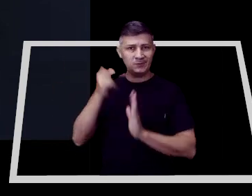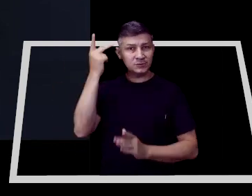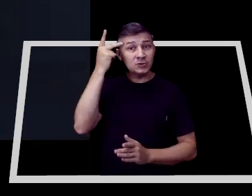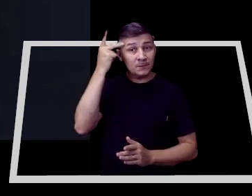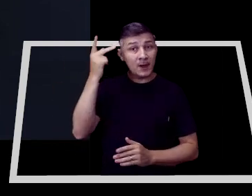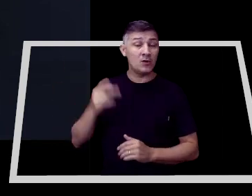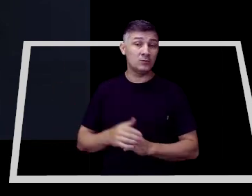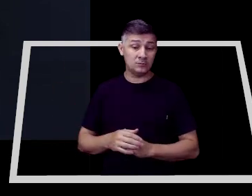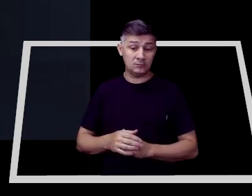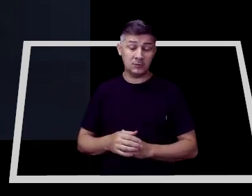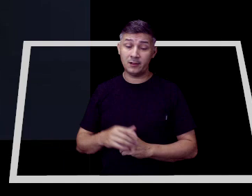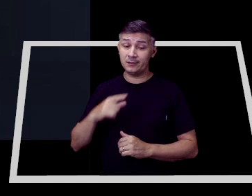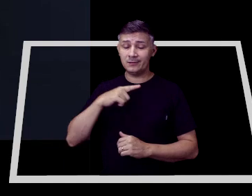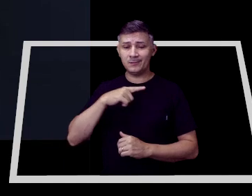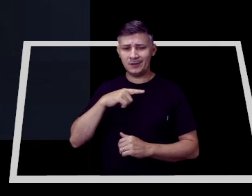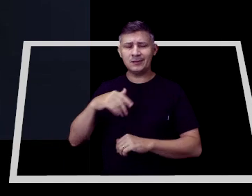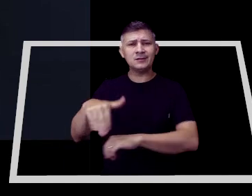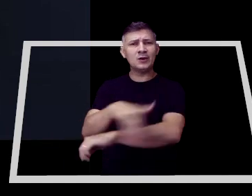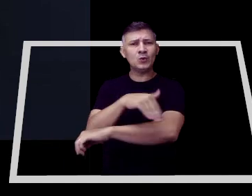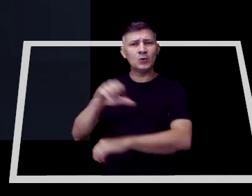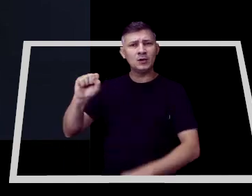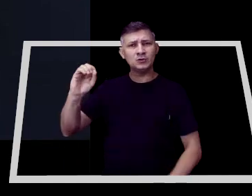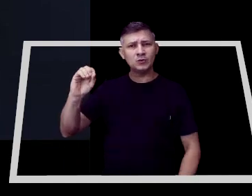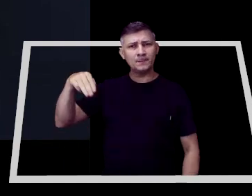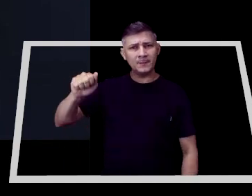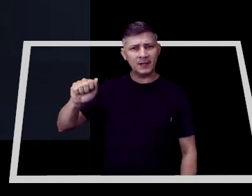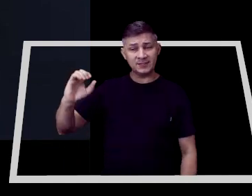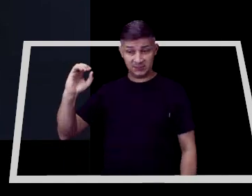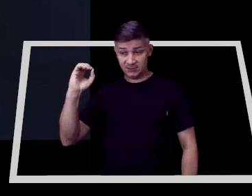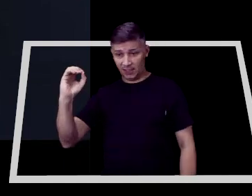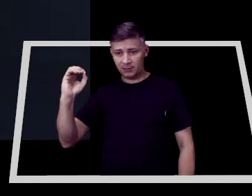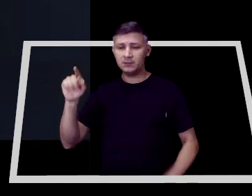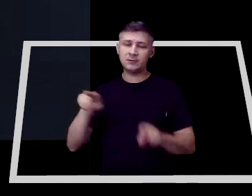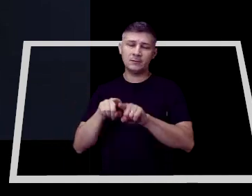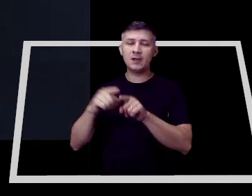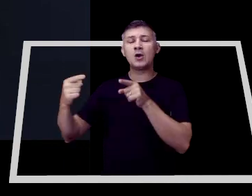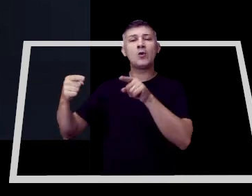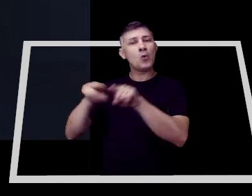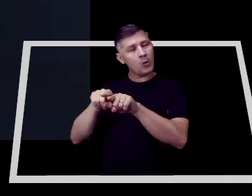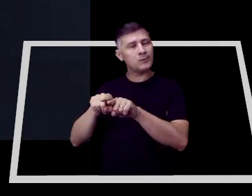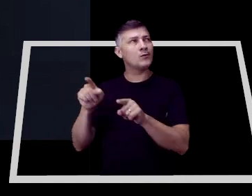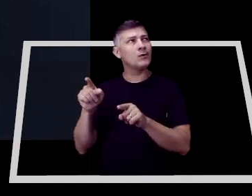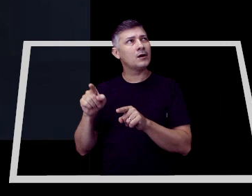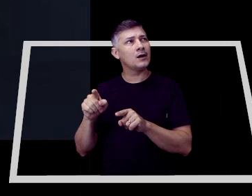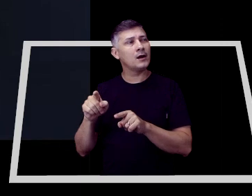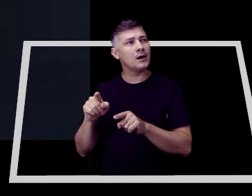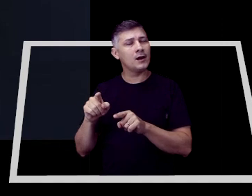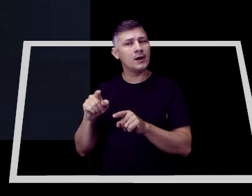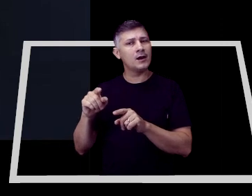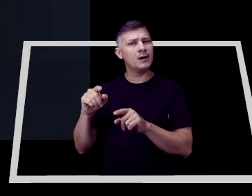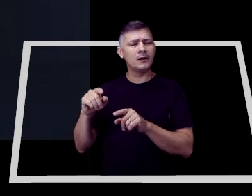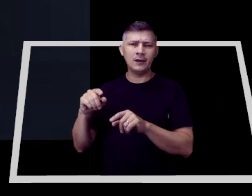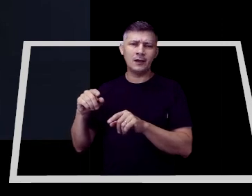de São Paulo, Goa, de Soma Zero, e numa colaboração também estrangeira com os